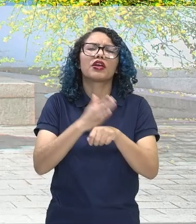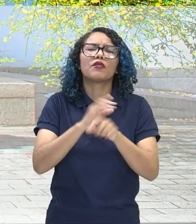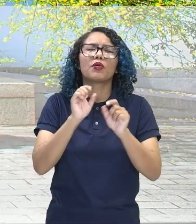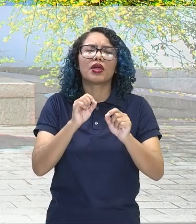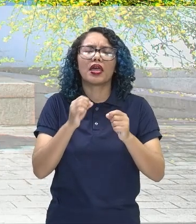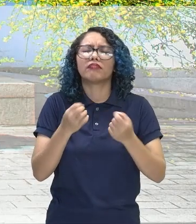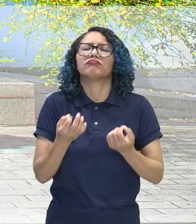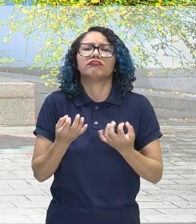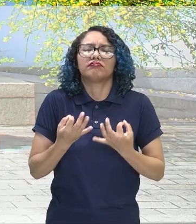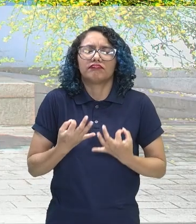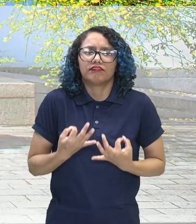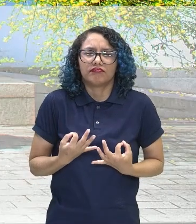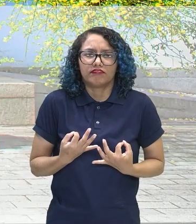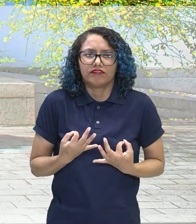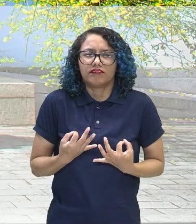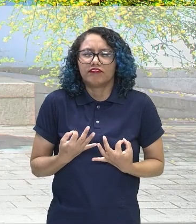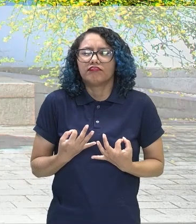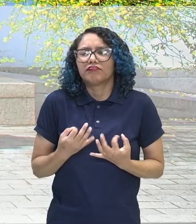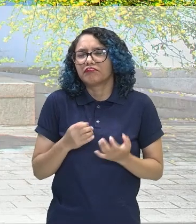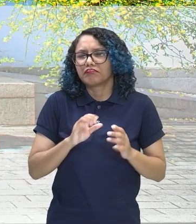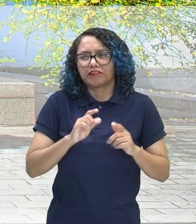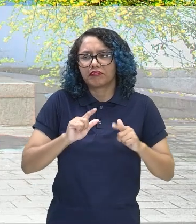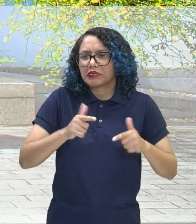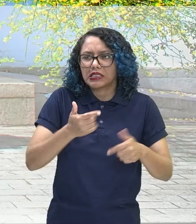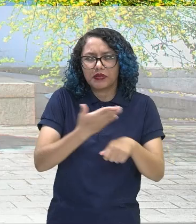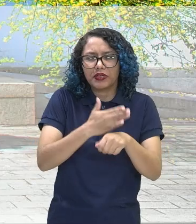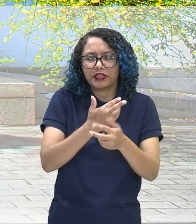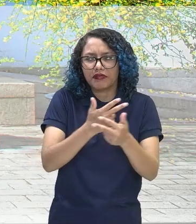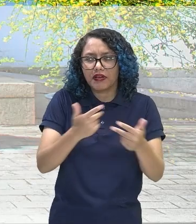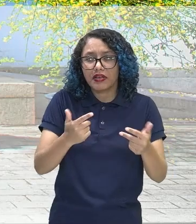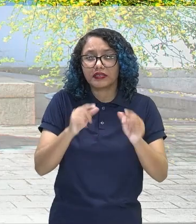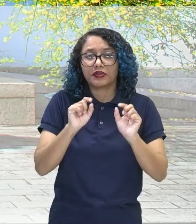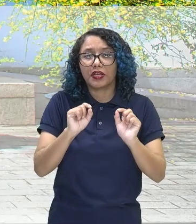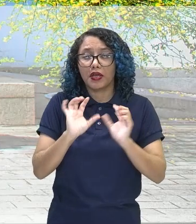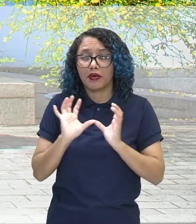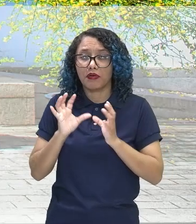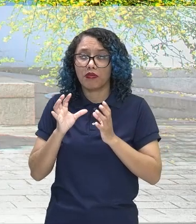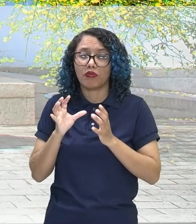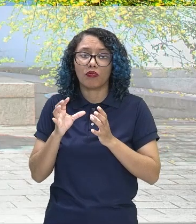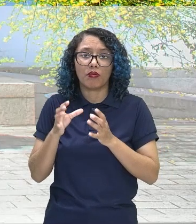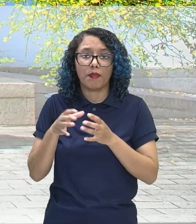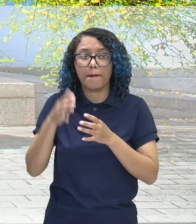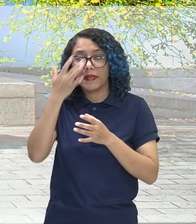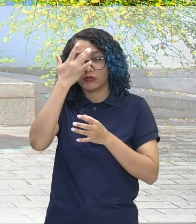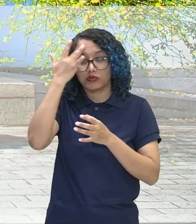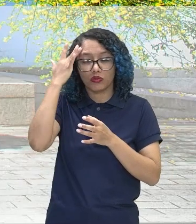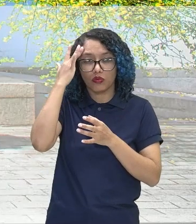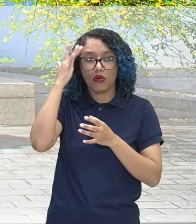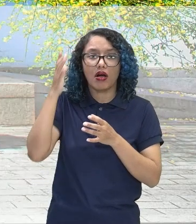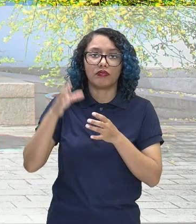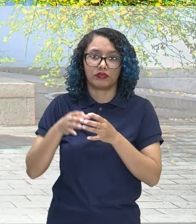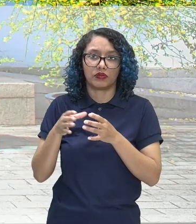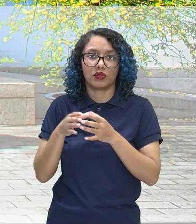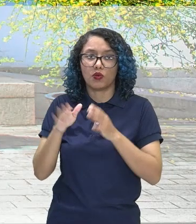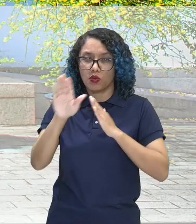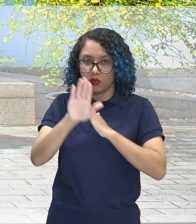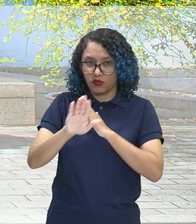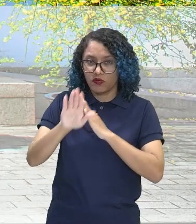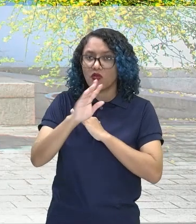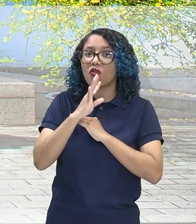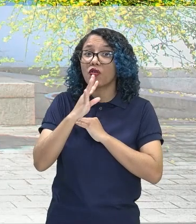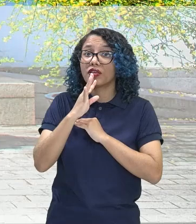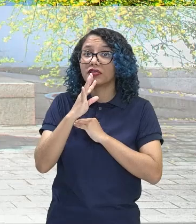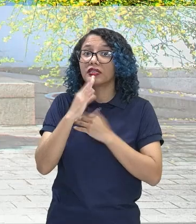suas atividades, até que chegou pessoas que conheciam ali o Kung Fu originalmente